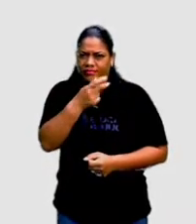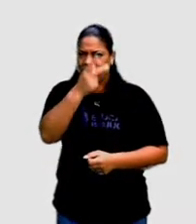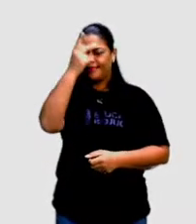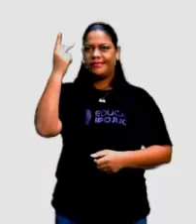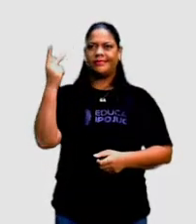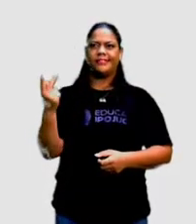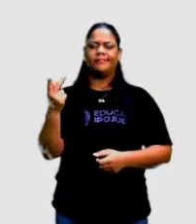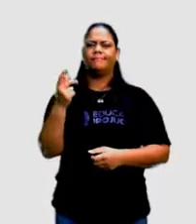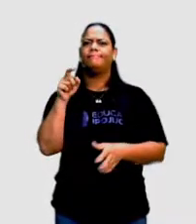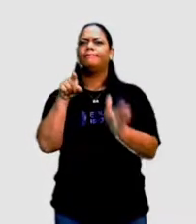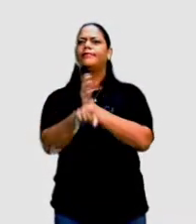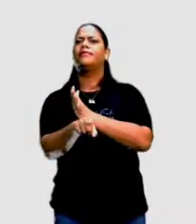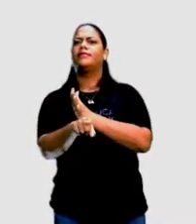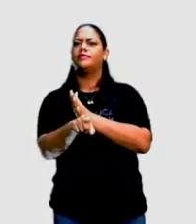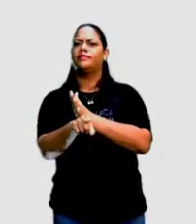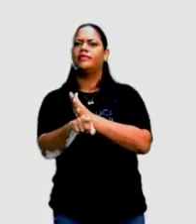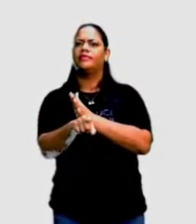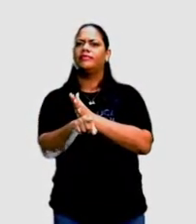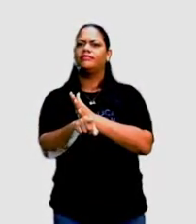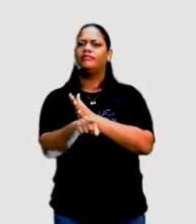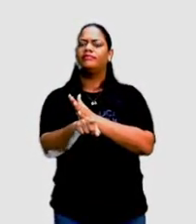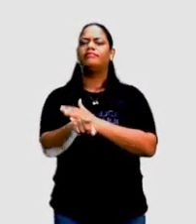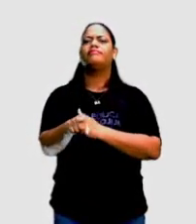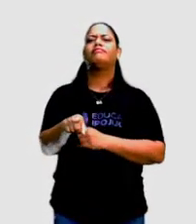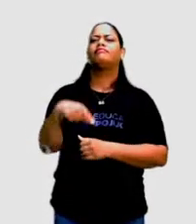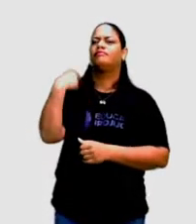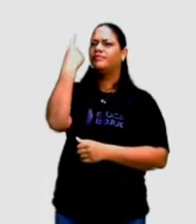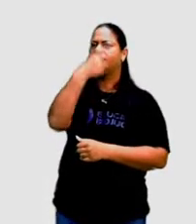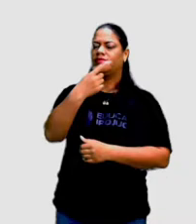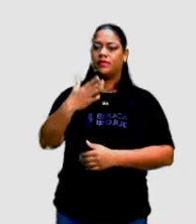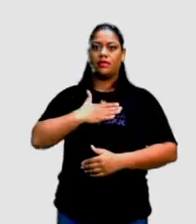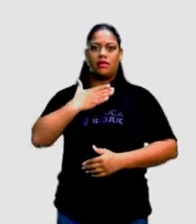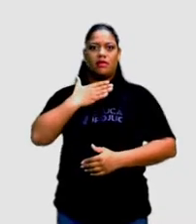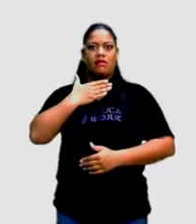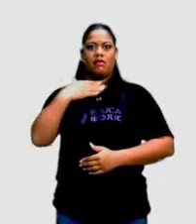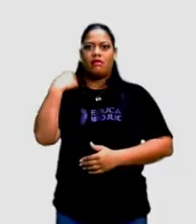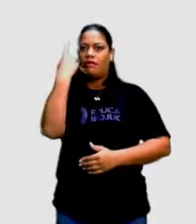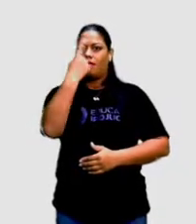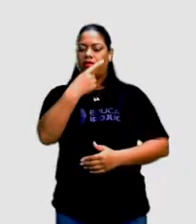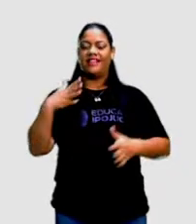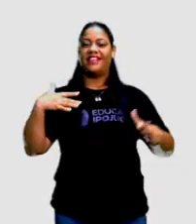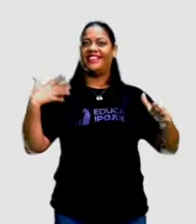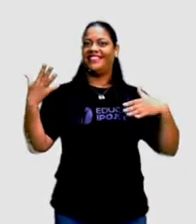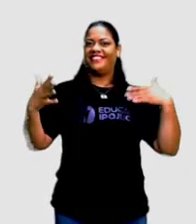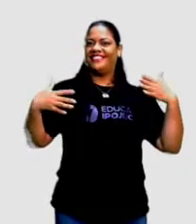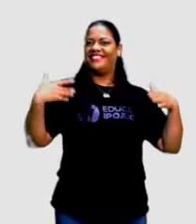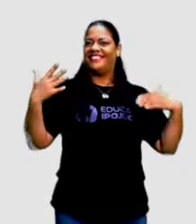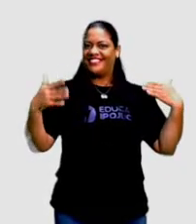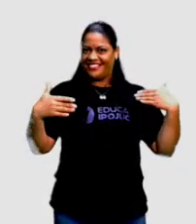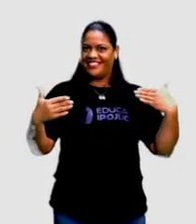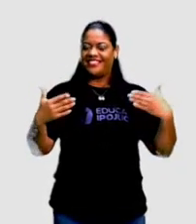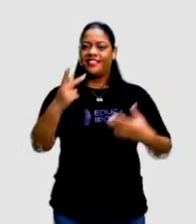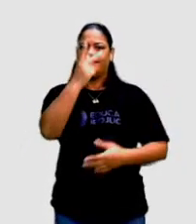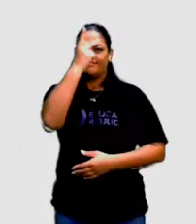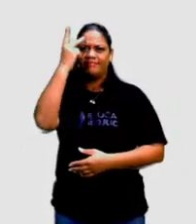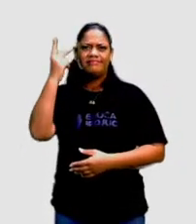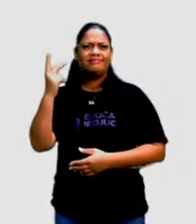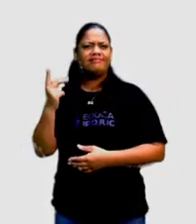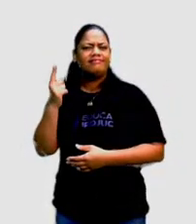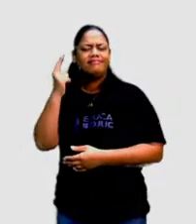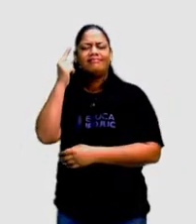está interrogando, que alguém está assustado, que alguém está alegre, não é? Que alguém